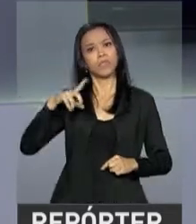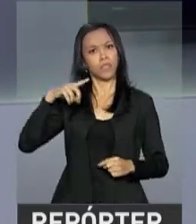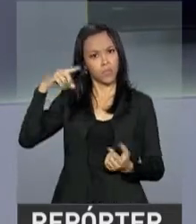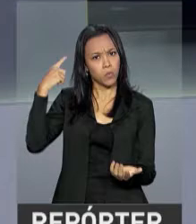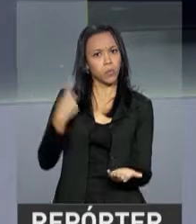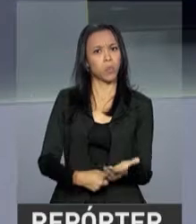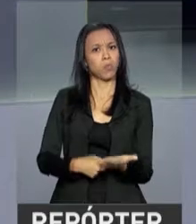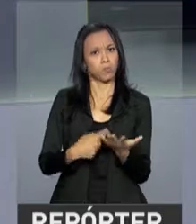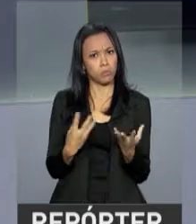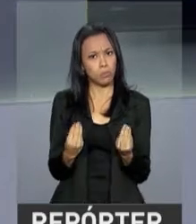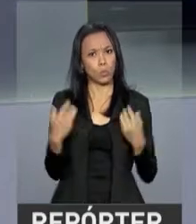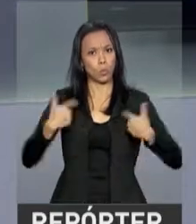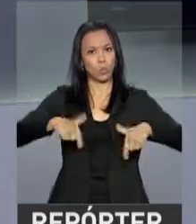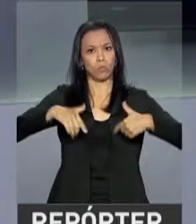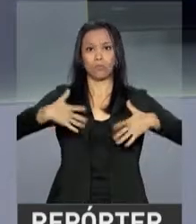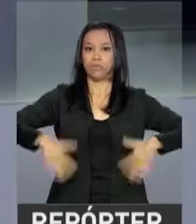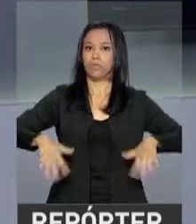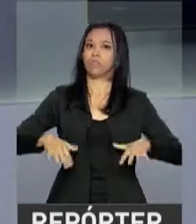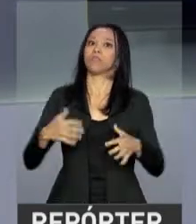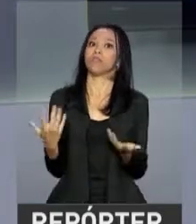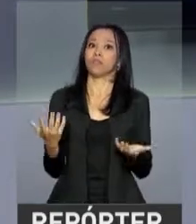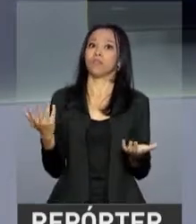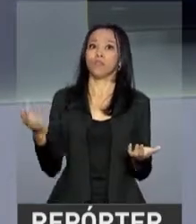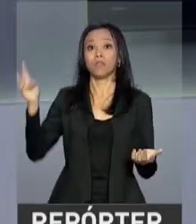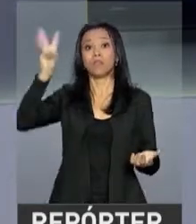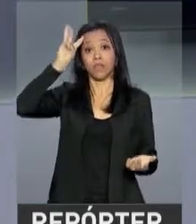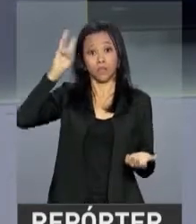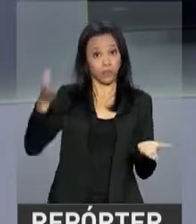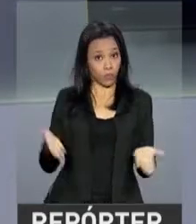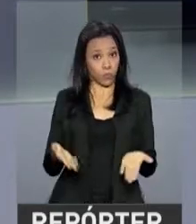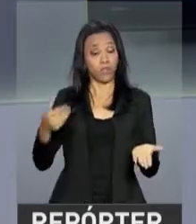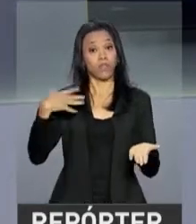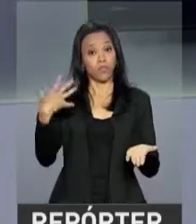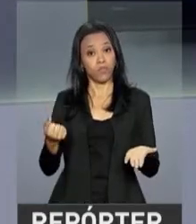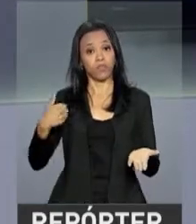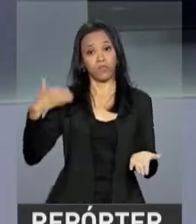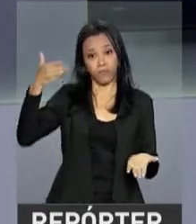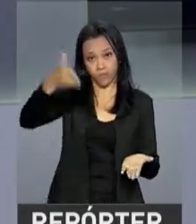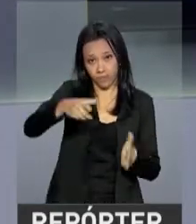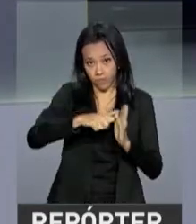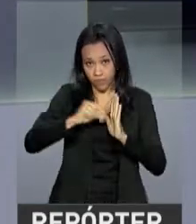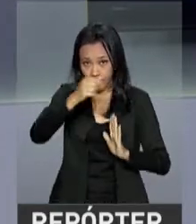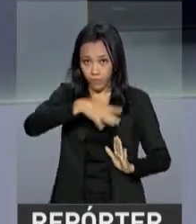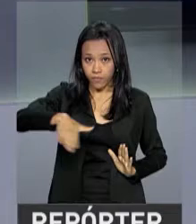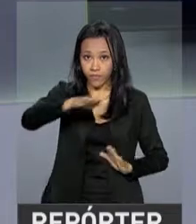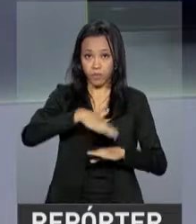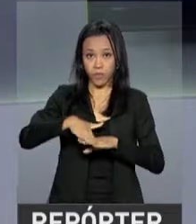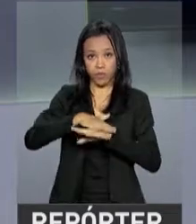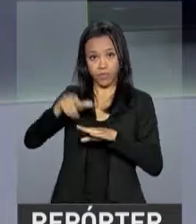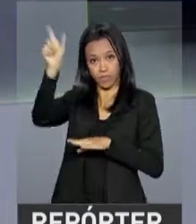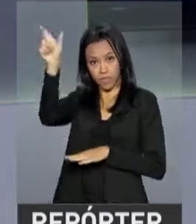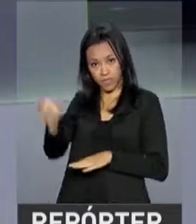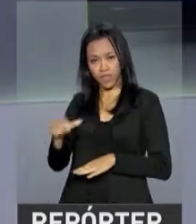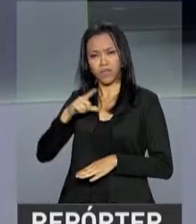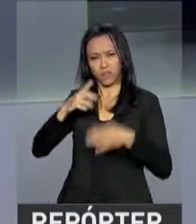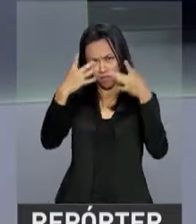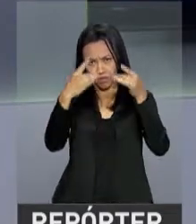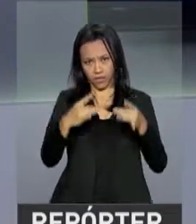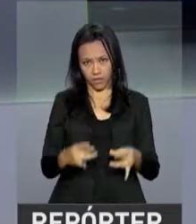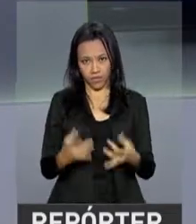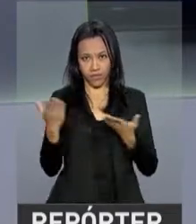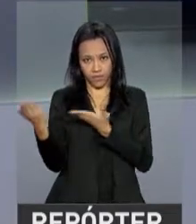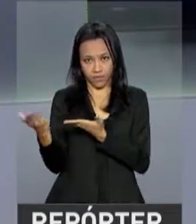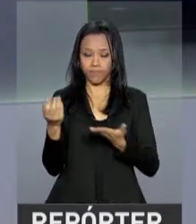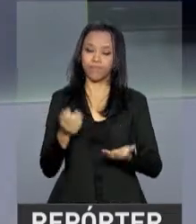nesta terça feira e nós vamos até o palácio do planalto para conversar ao vivo com o repórter ney pereira que tem os detalhes olá